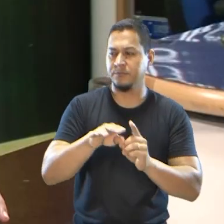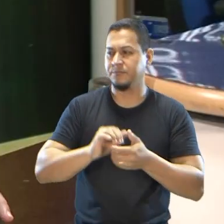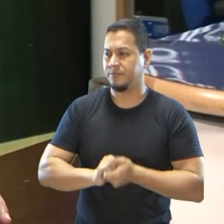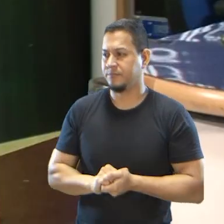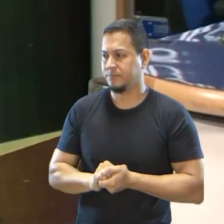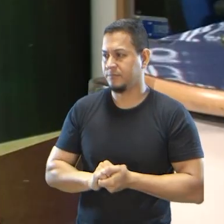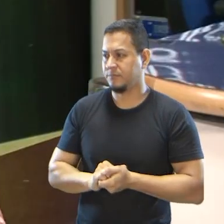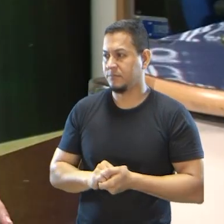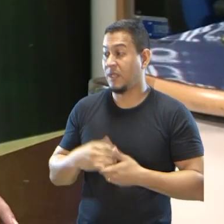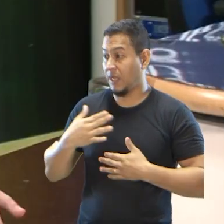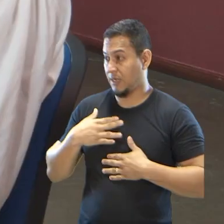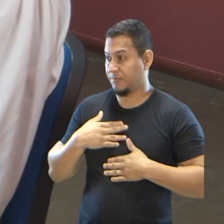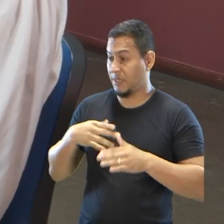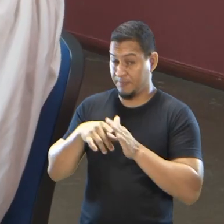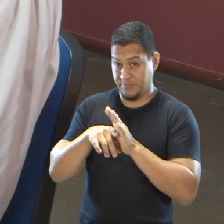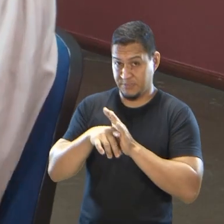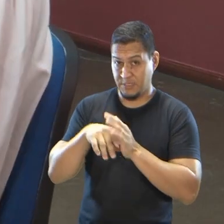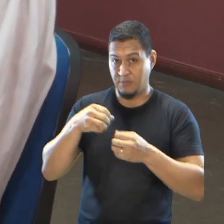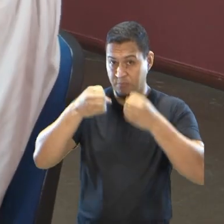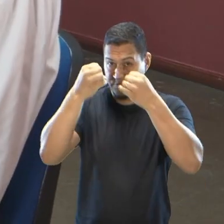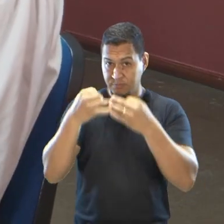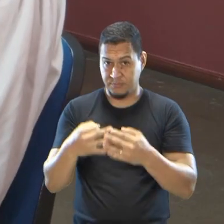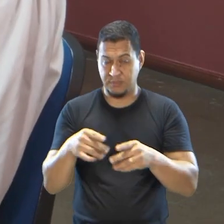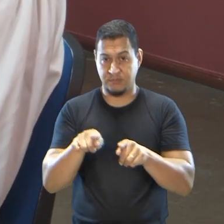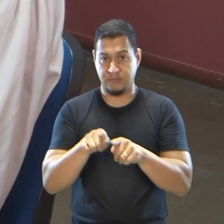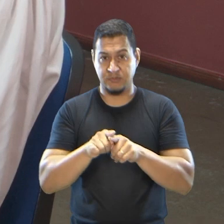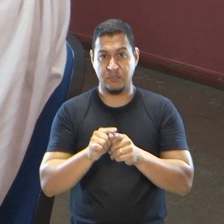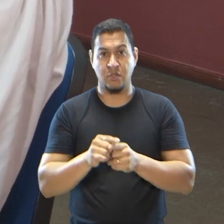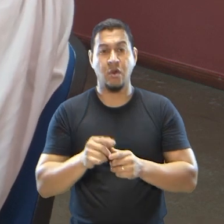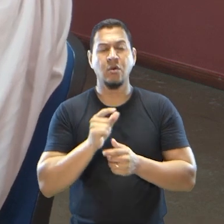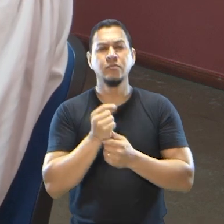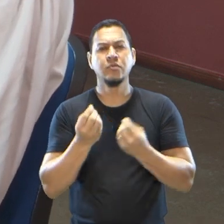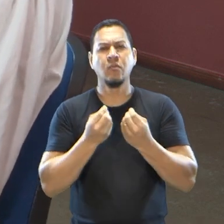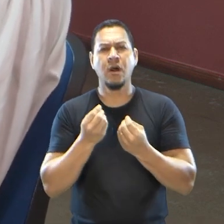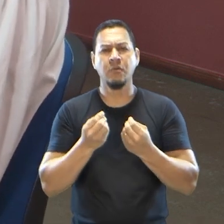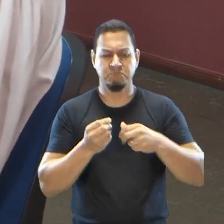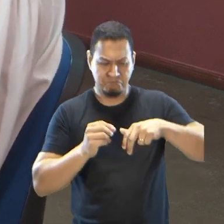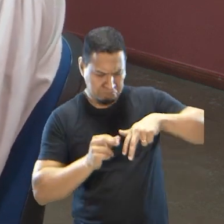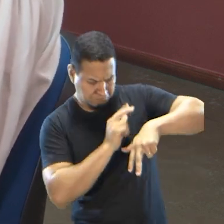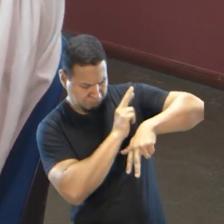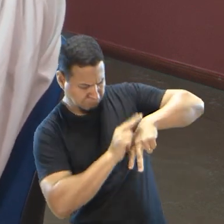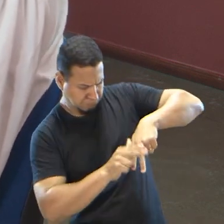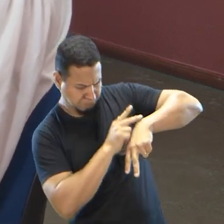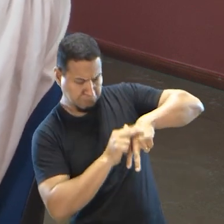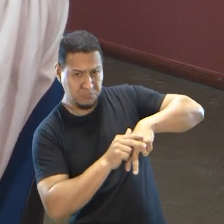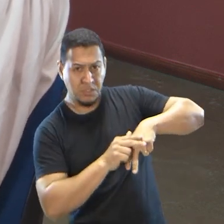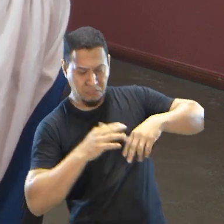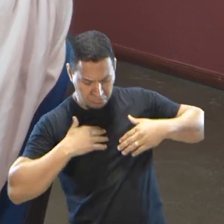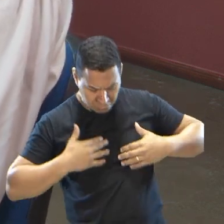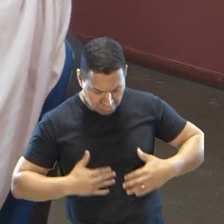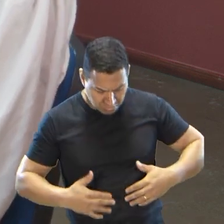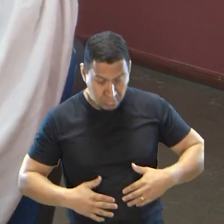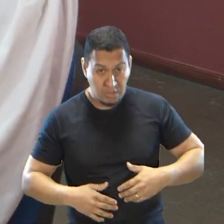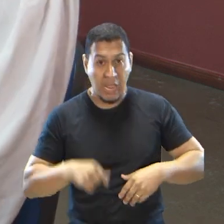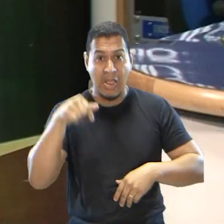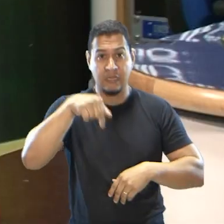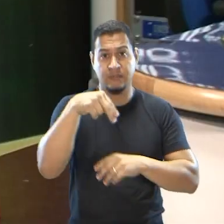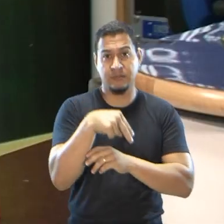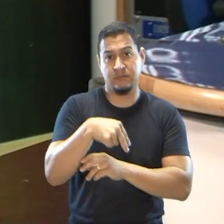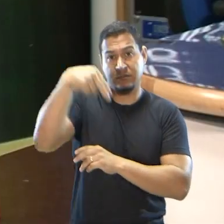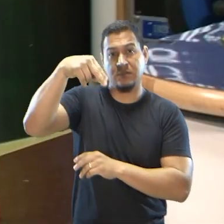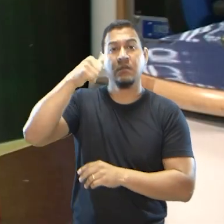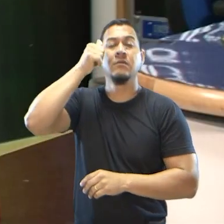Igual a minha pesquisa, eu vou falar sobre os sintomas gastrointestinais das mulheres do extremo norte do